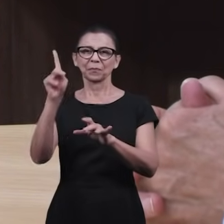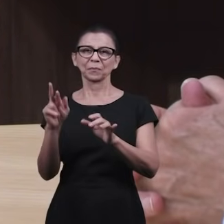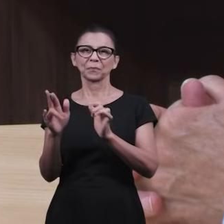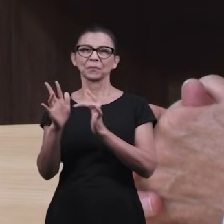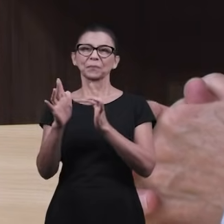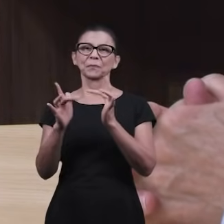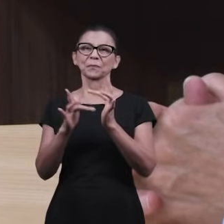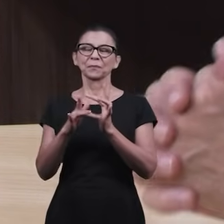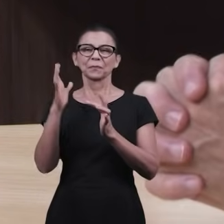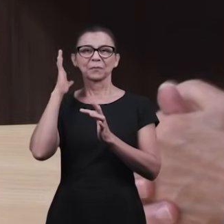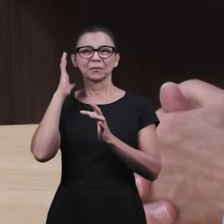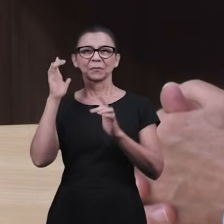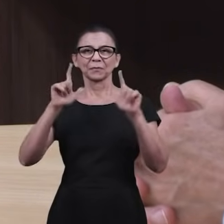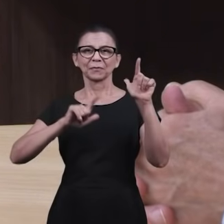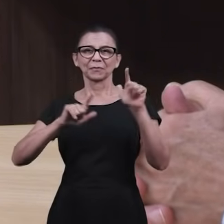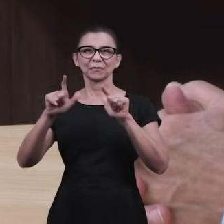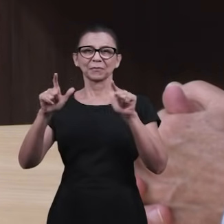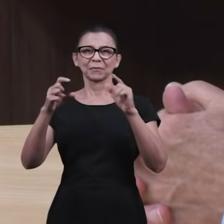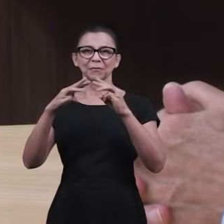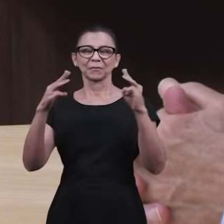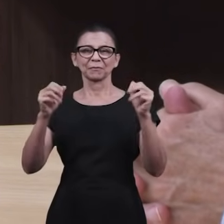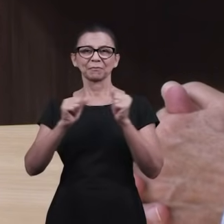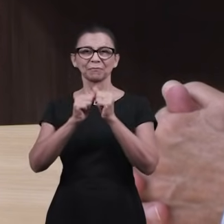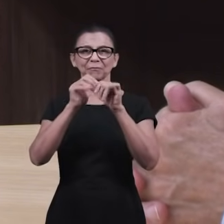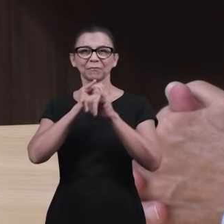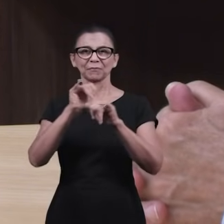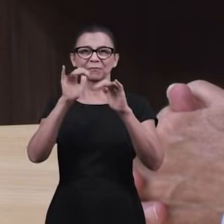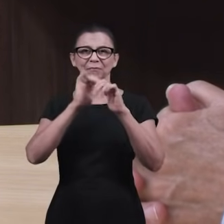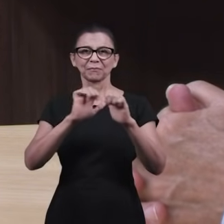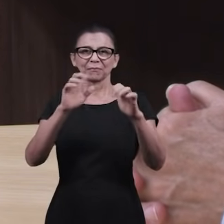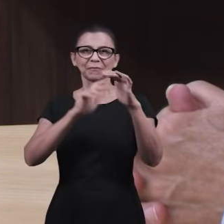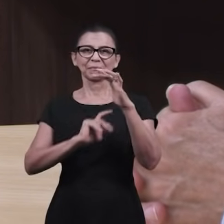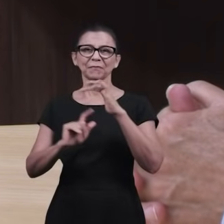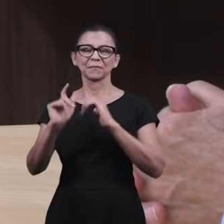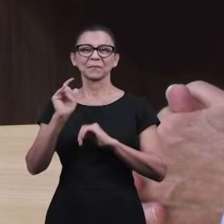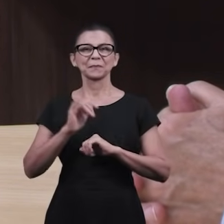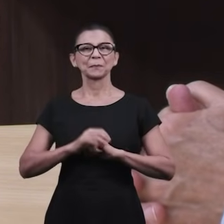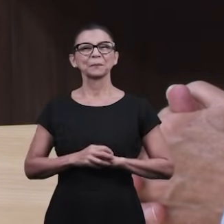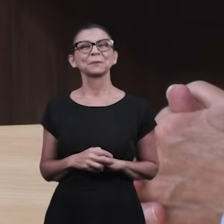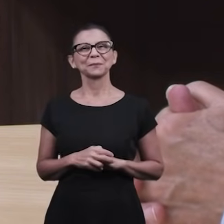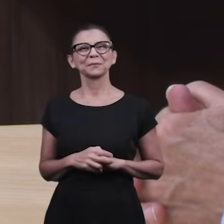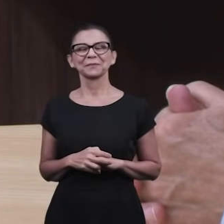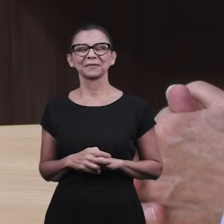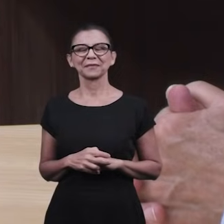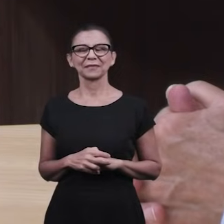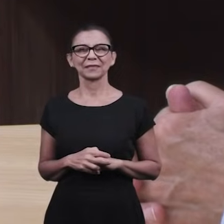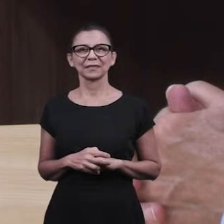a paz do Senhor Jesus, Rádio e TV Web Manaim, juntas anunciando o Evangelho Eterno.